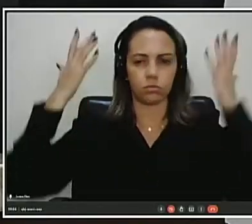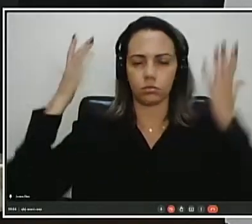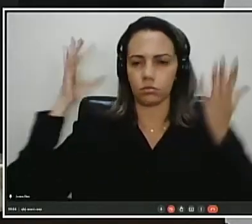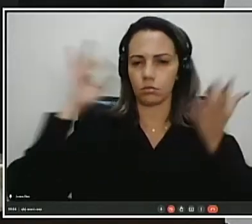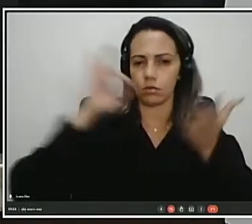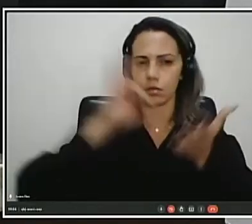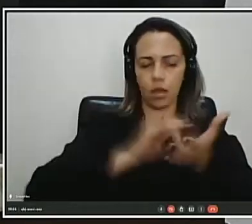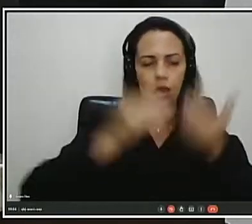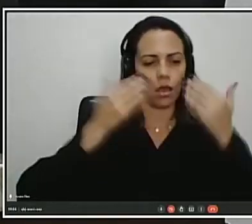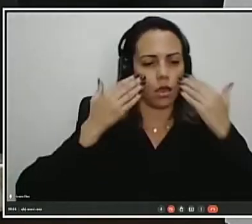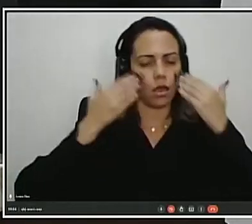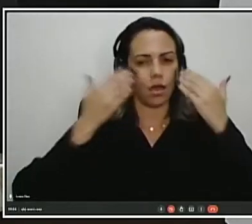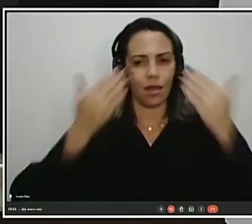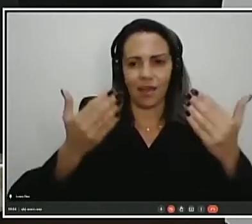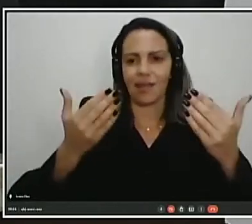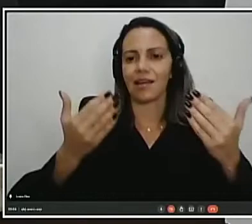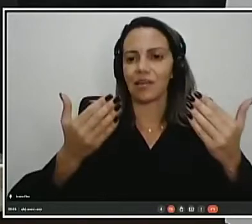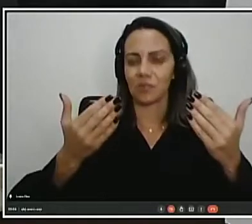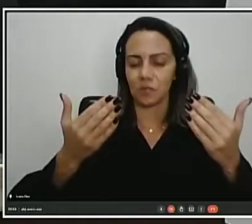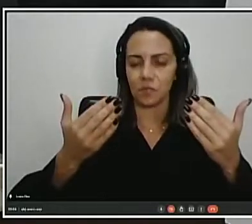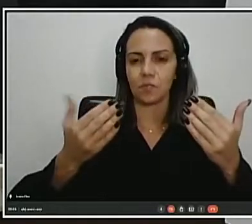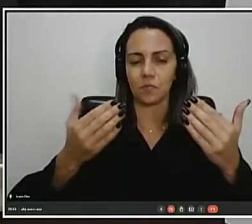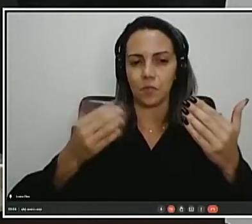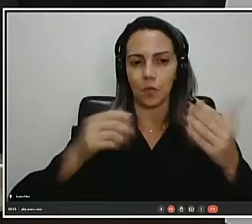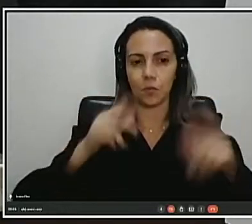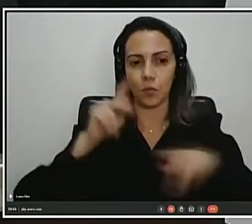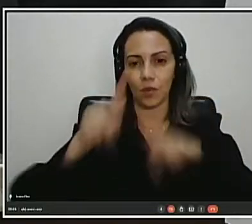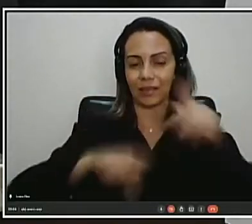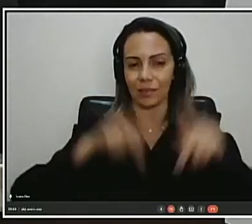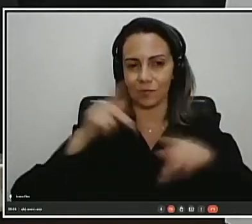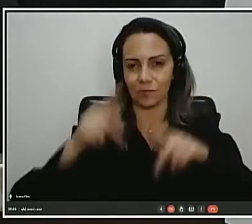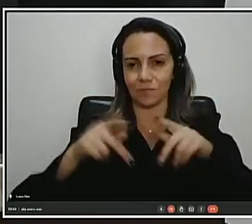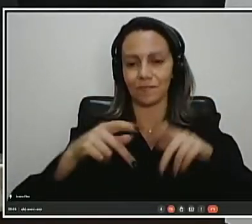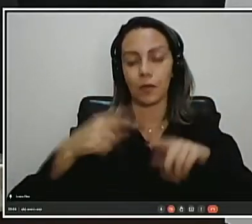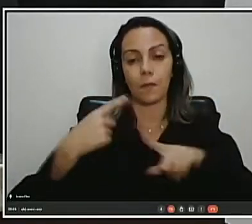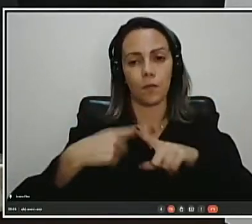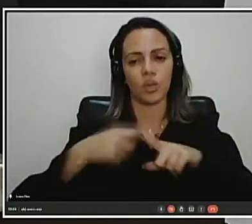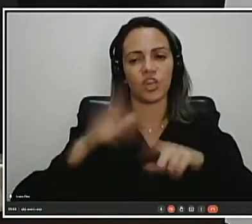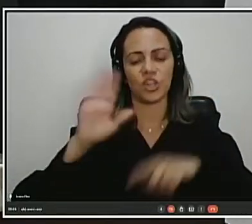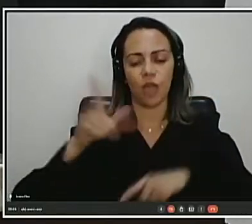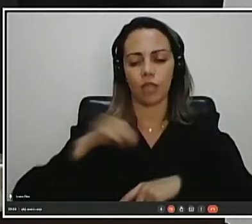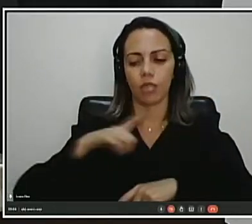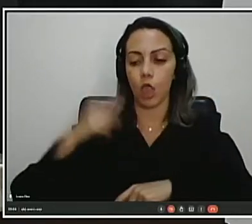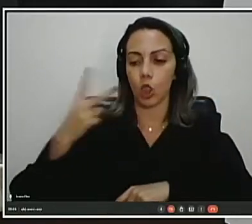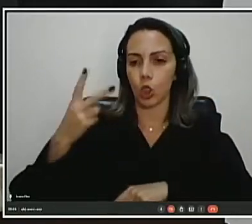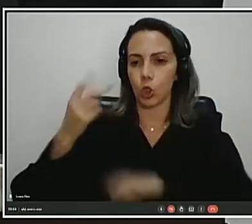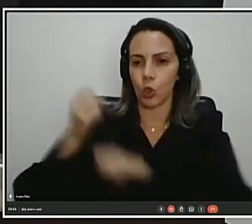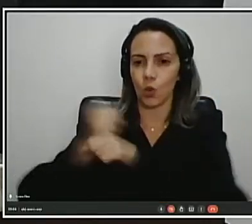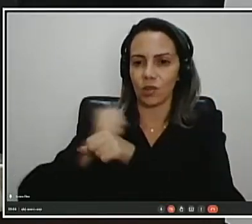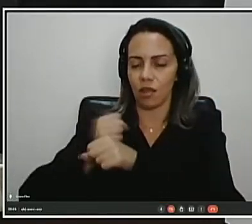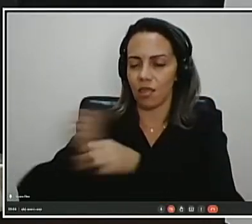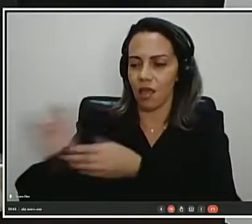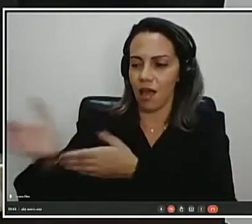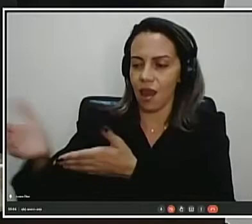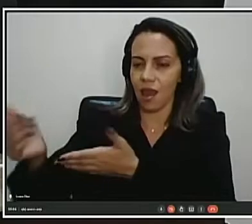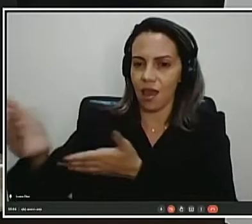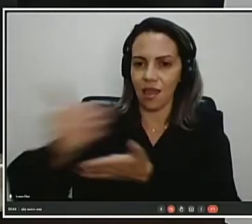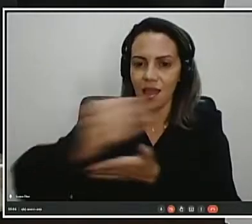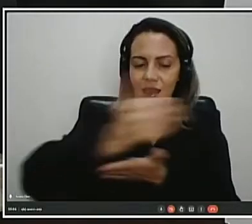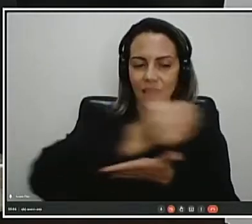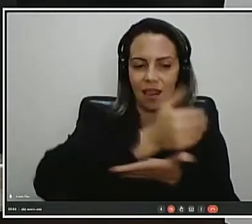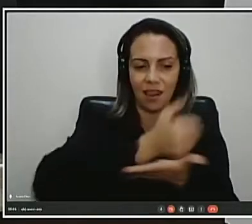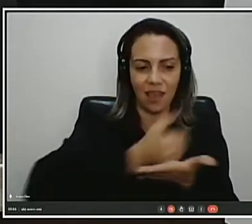Vitória, pois a ALAD vai completar 2 anos este ano e vem fazendo um excelente trabalho já acolhendo e atendendo